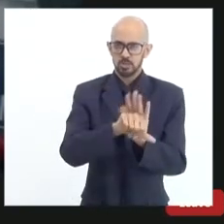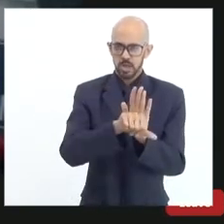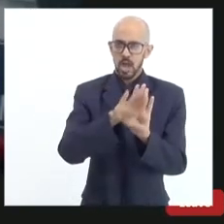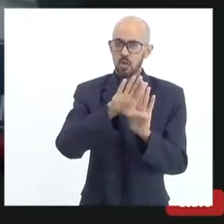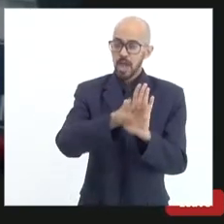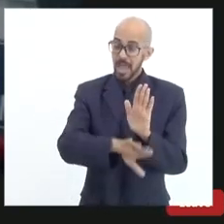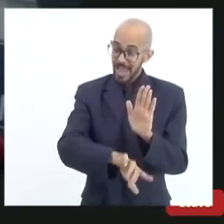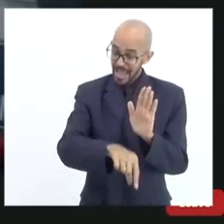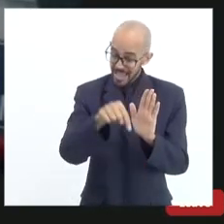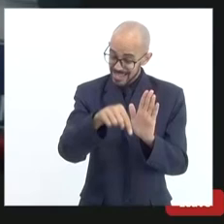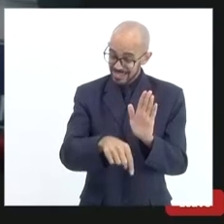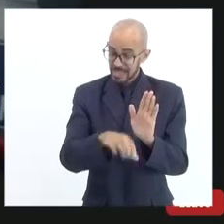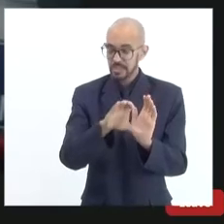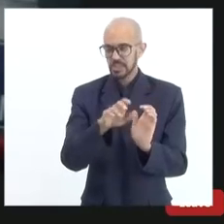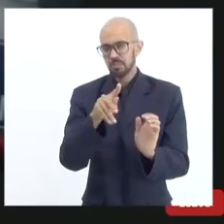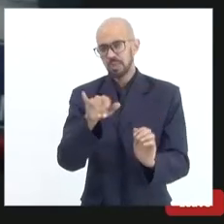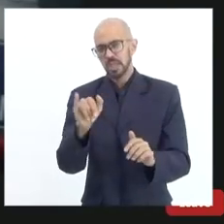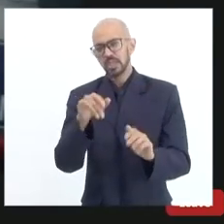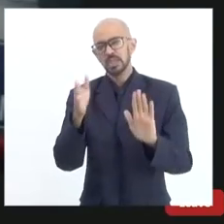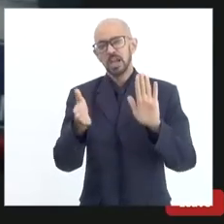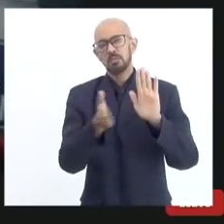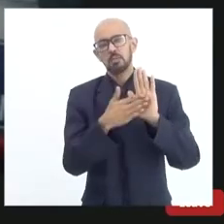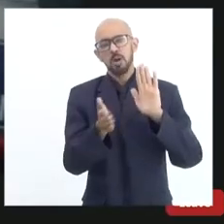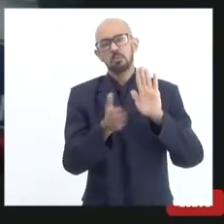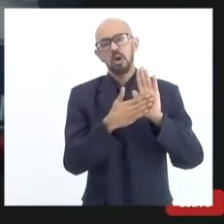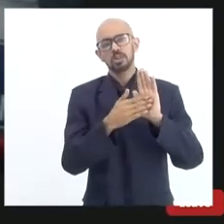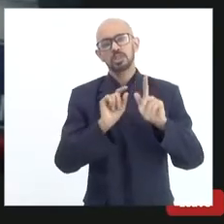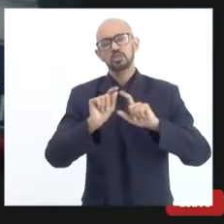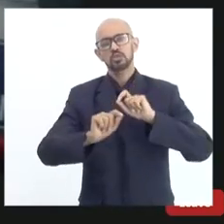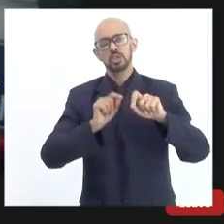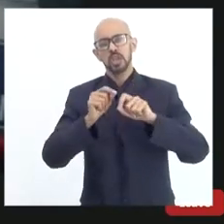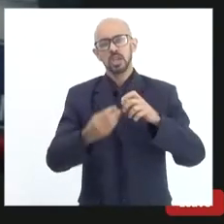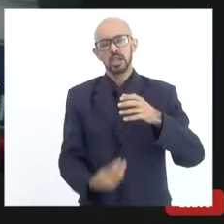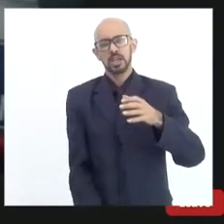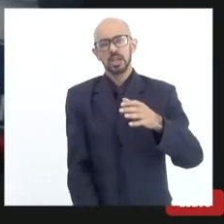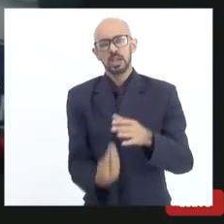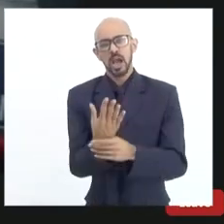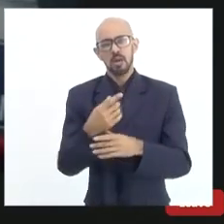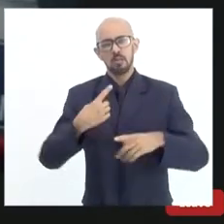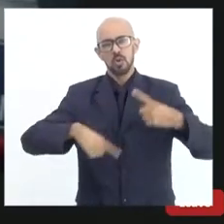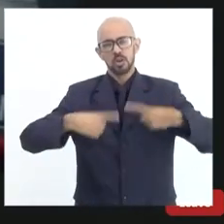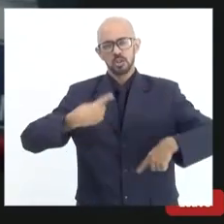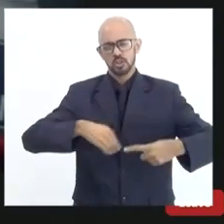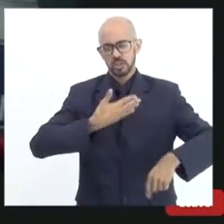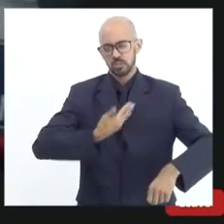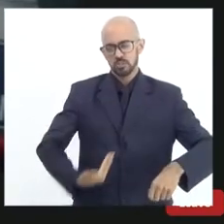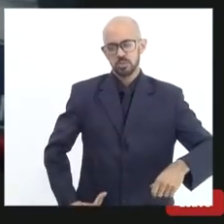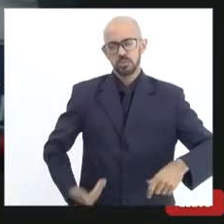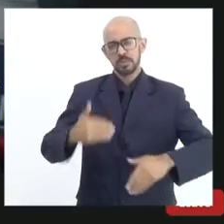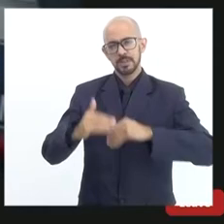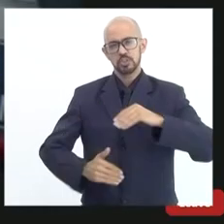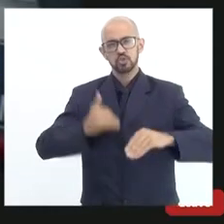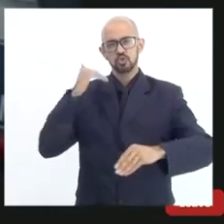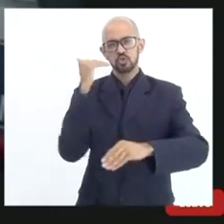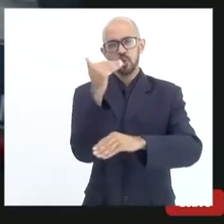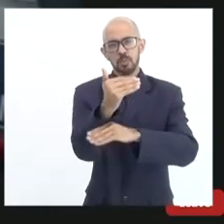esta CPI ela se propõe a construir políticas públicas para superar o